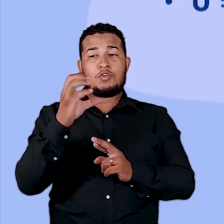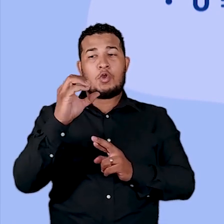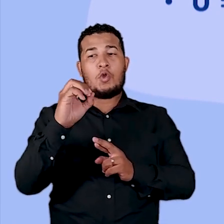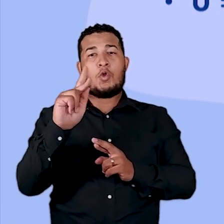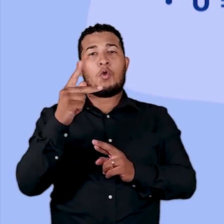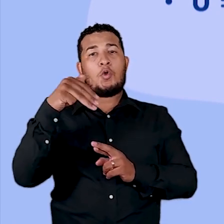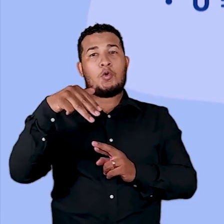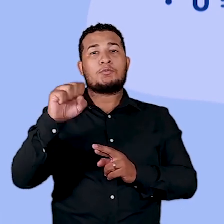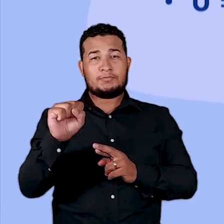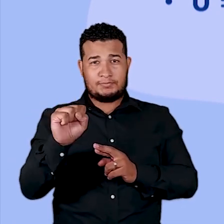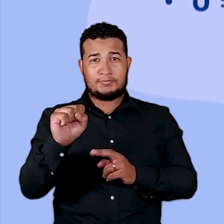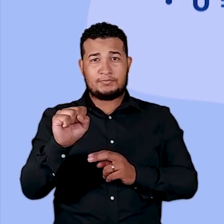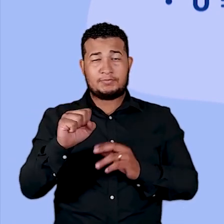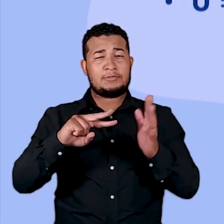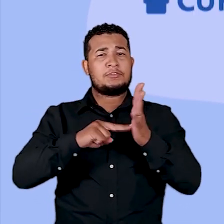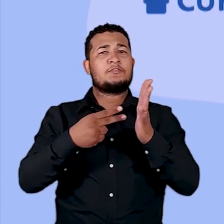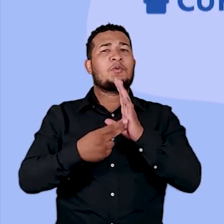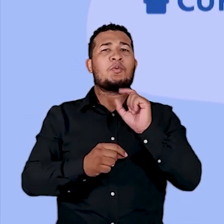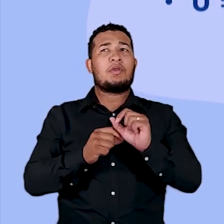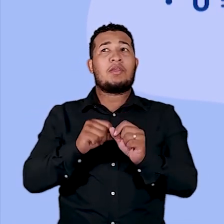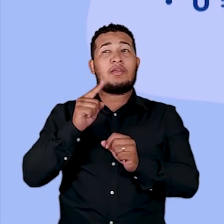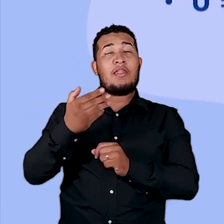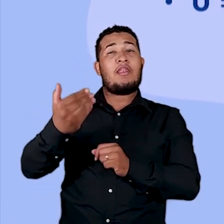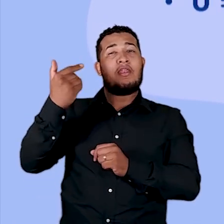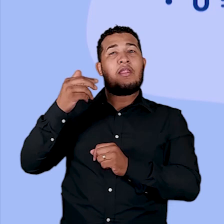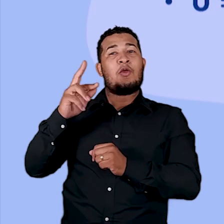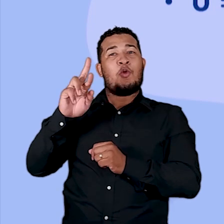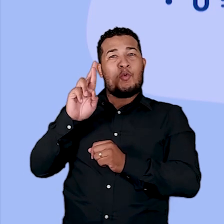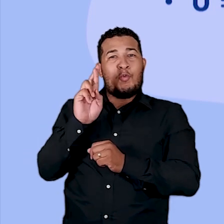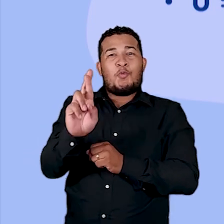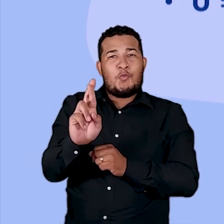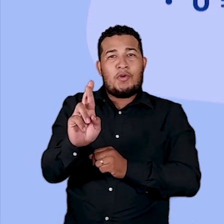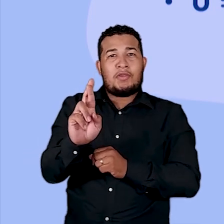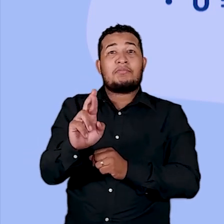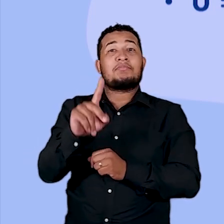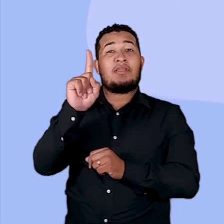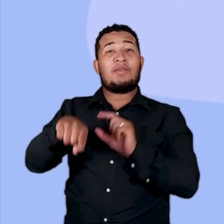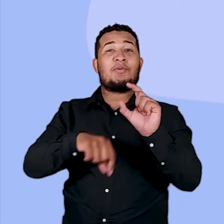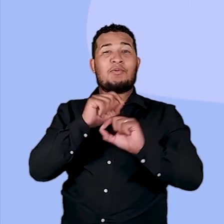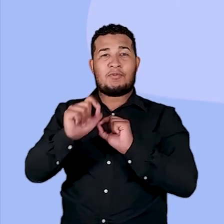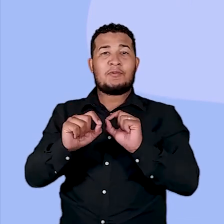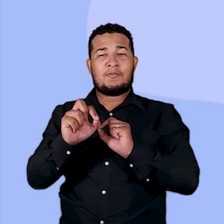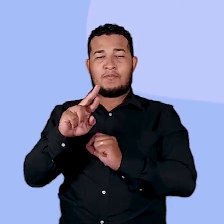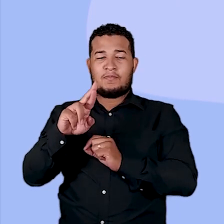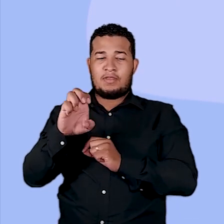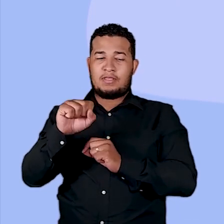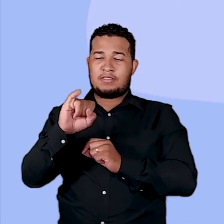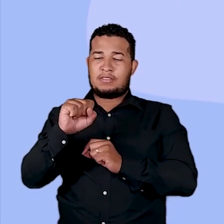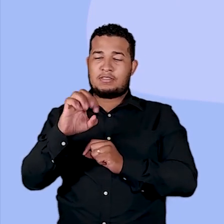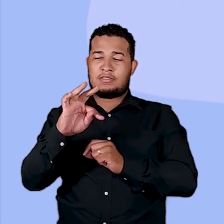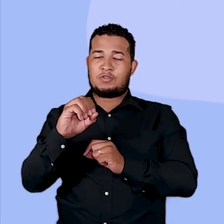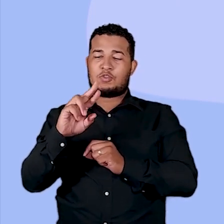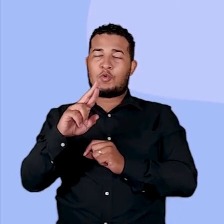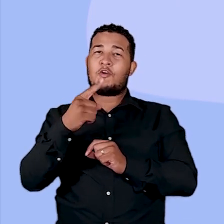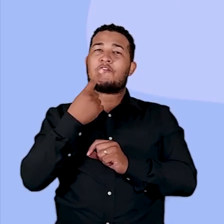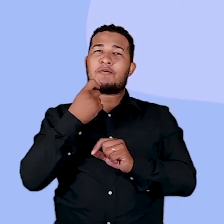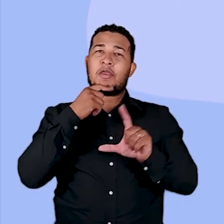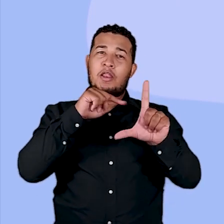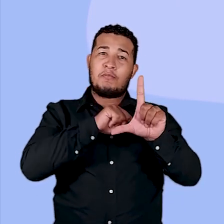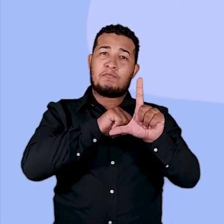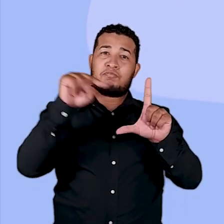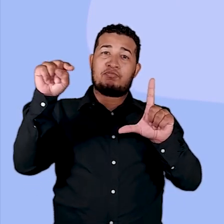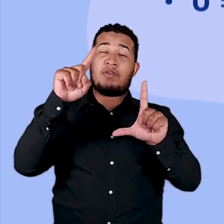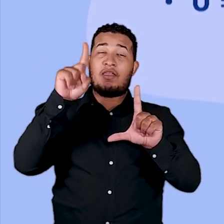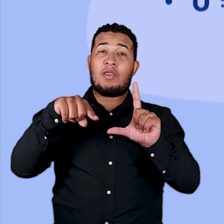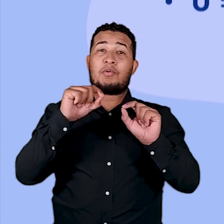a 20 ohms. Ou seja, o nosso resistor lá atrás, vou voltar aqui um pouquinho para vocês verem, esse resistor aí em vermelho, que é